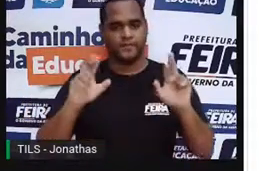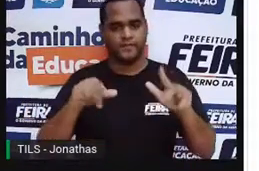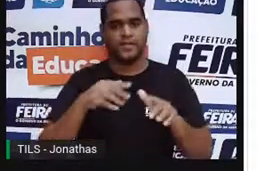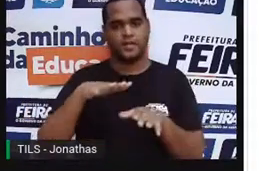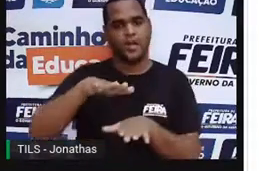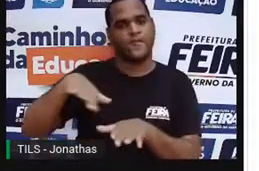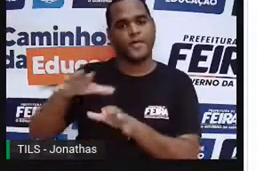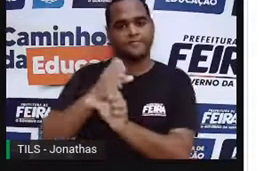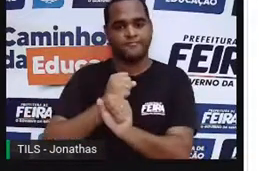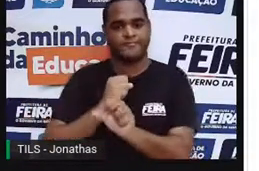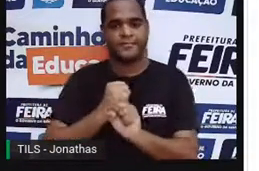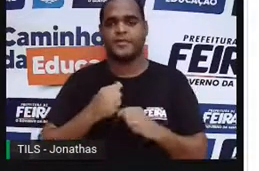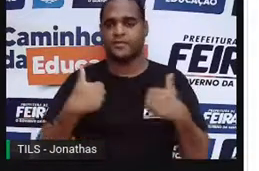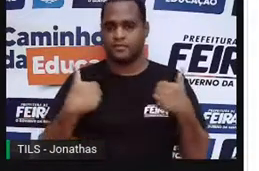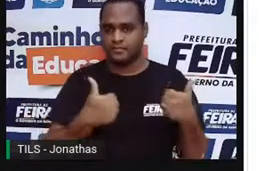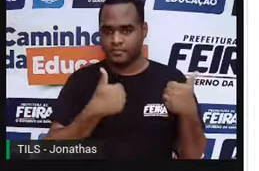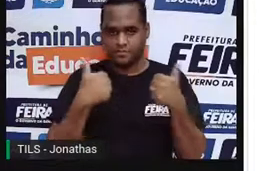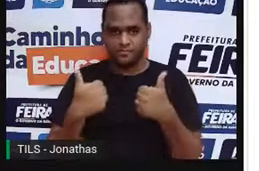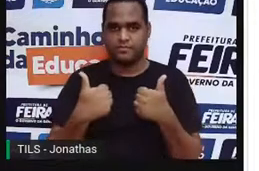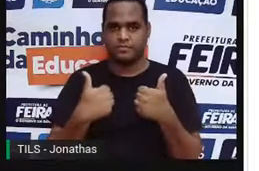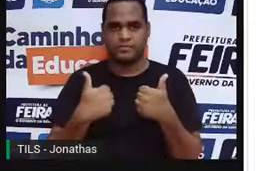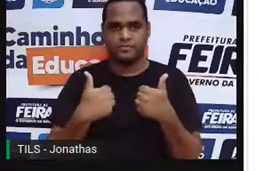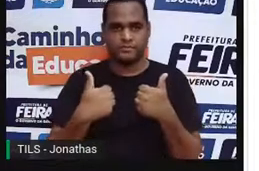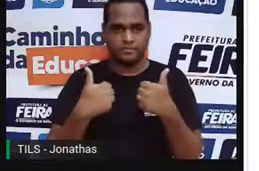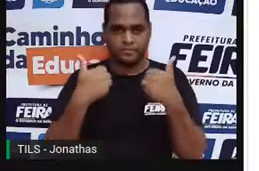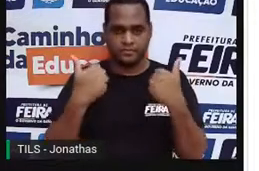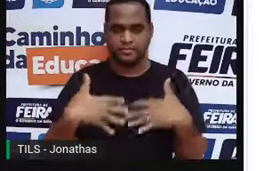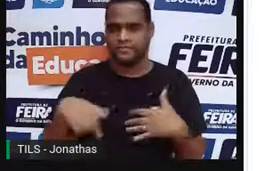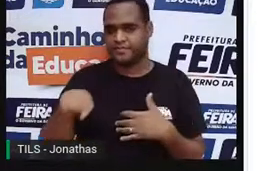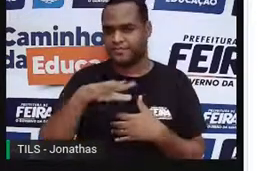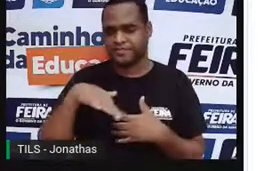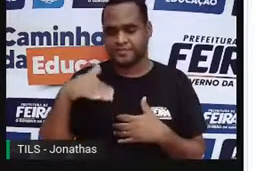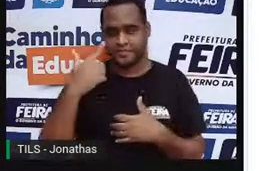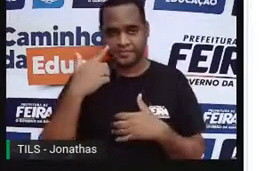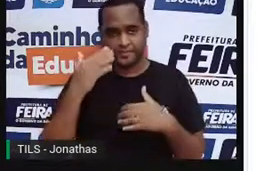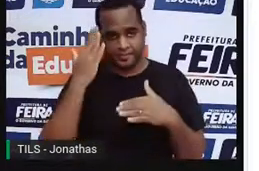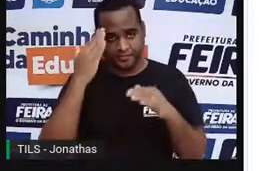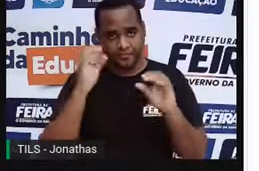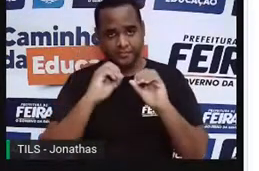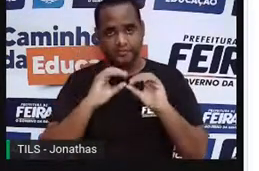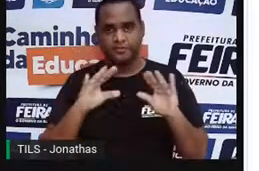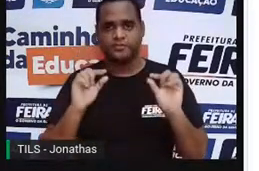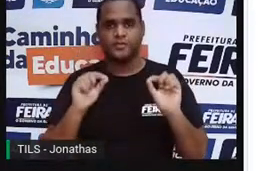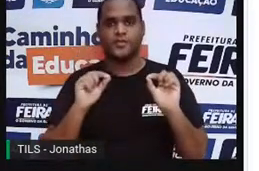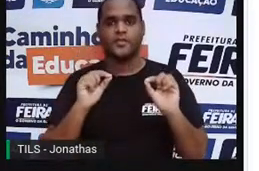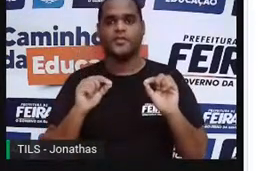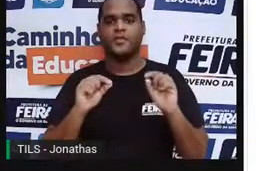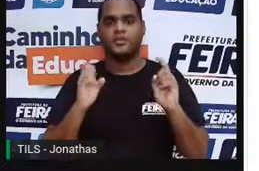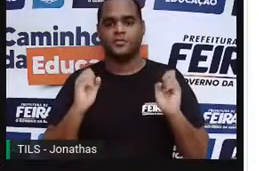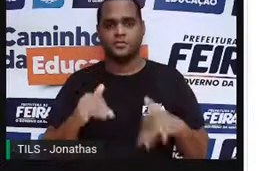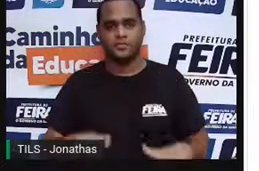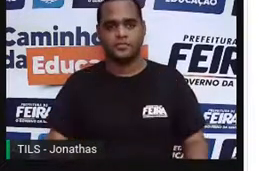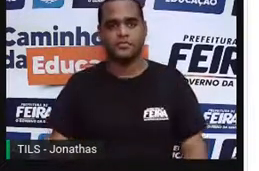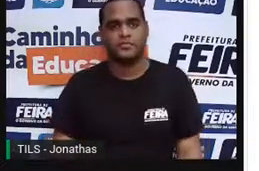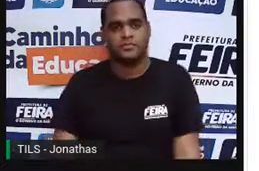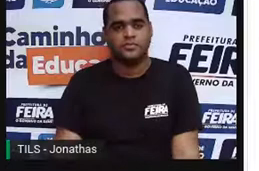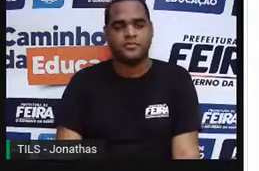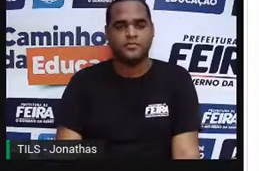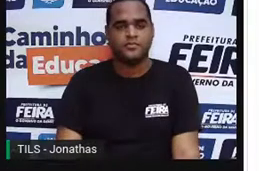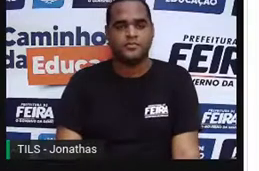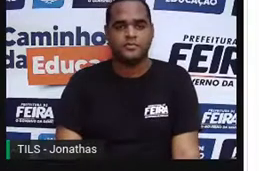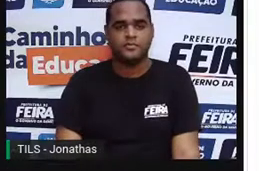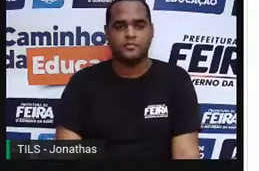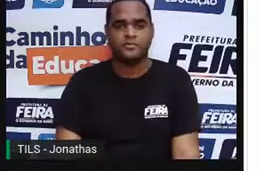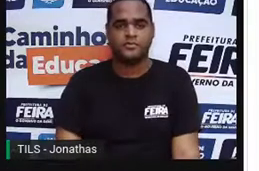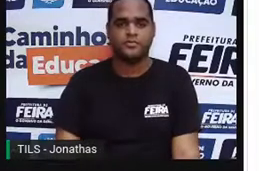calcular essa área certo mas vamos entender isso como é que funciona na prática Olha só vamos entender como é que isso